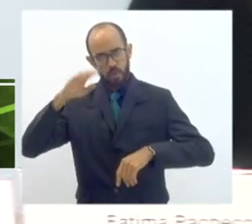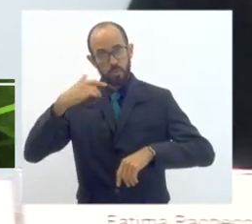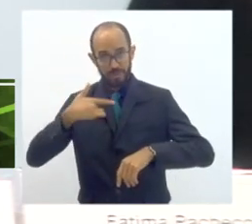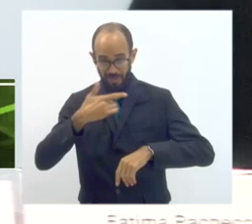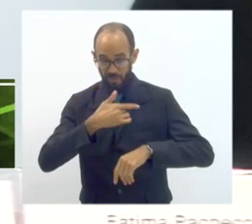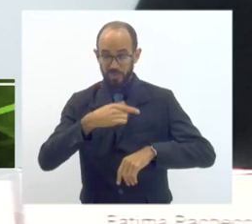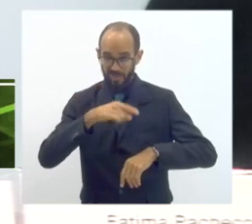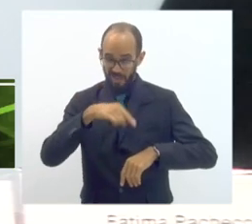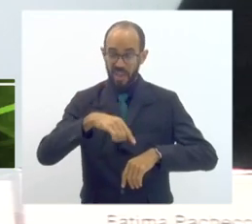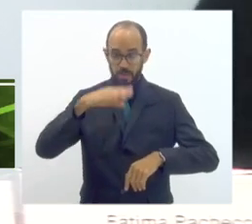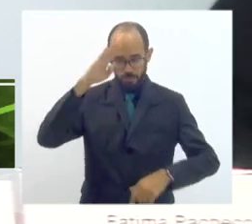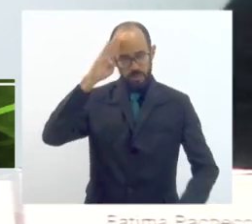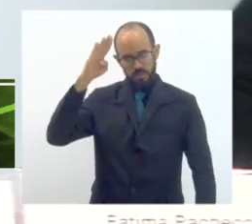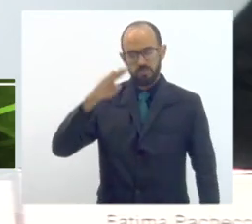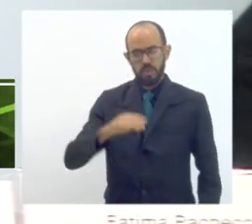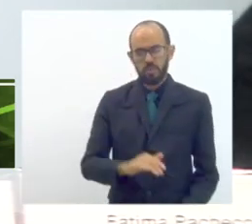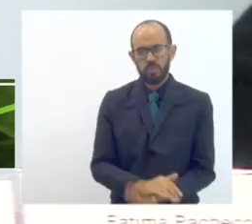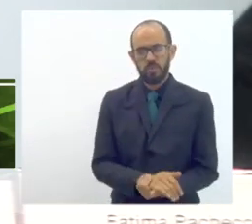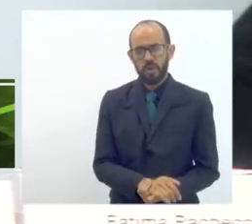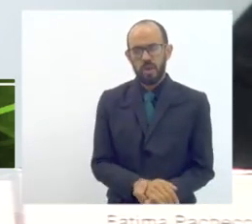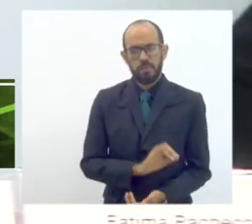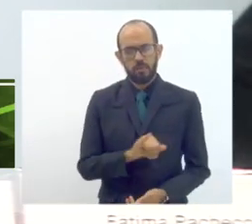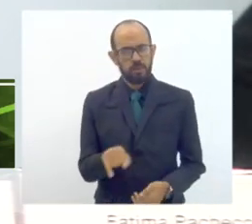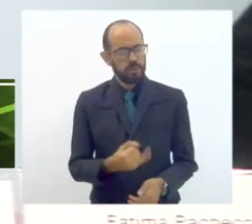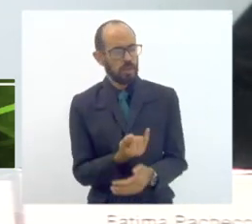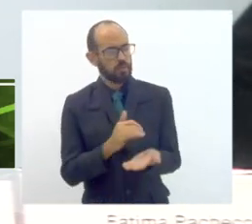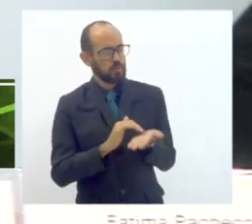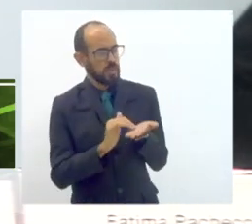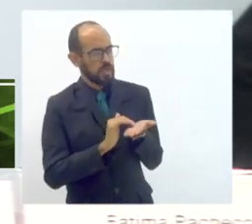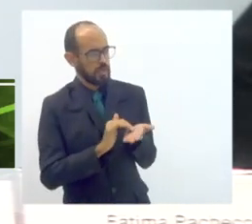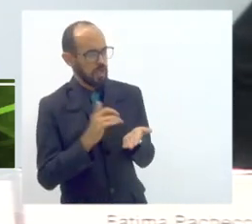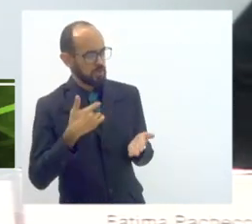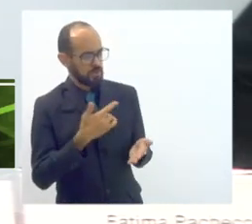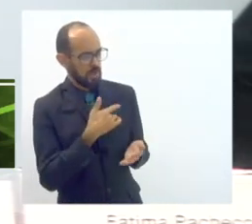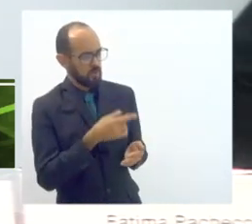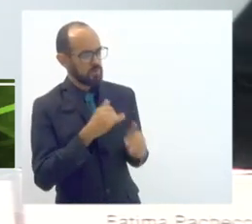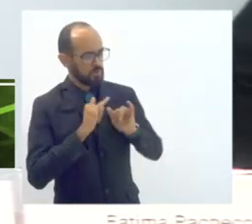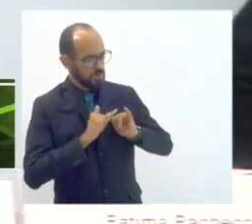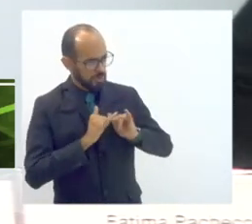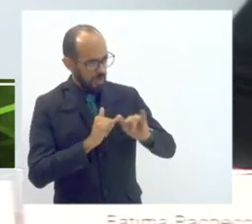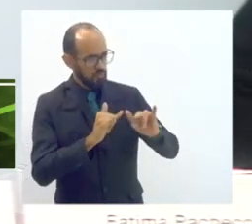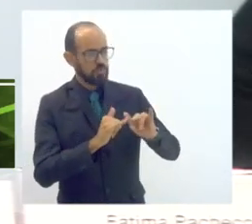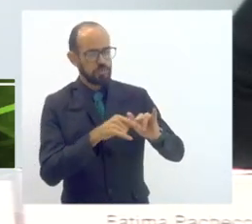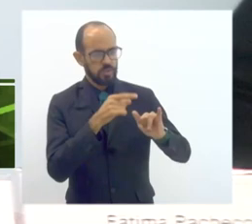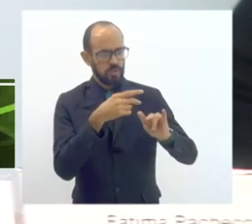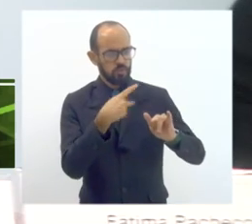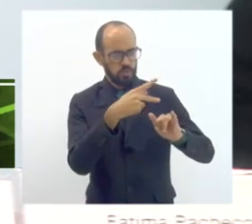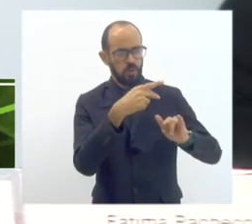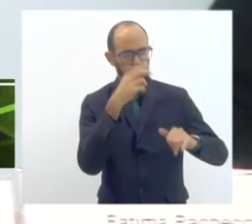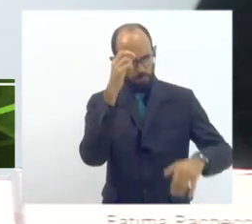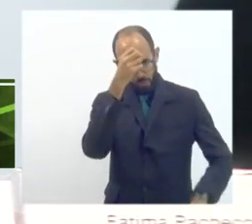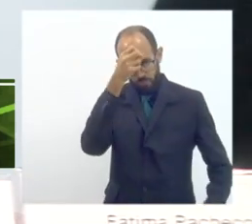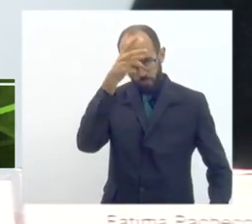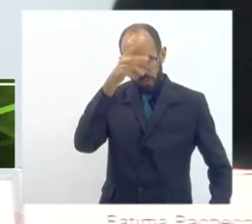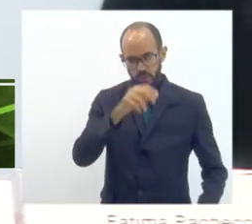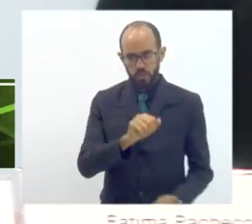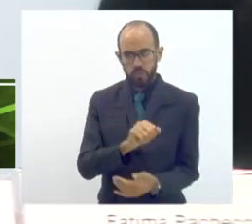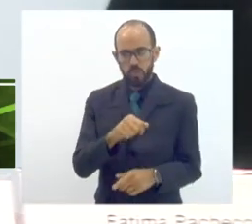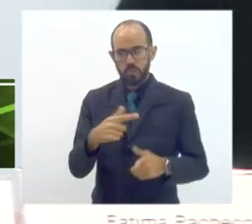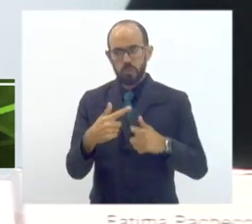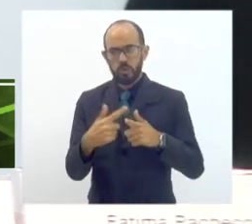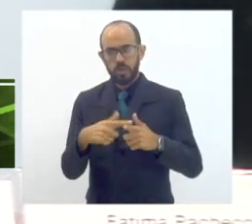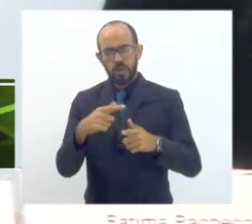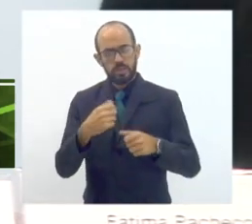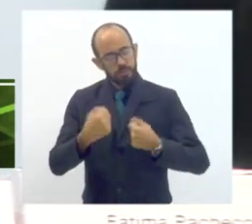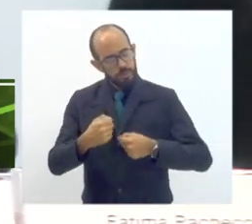aqui aproveitar os secretários de saúde presentes, que vocês levassem essa mensagem para os prefeitos para cada vez mais se